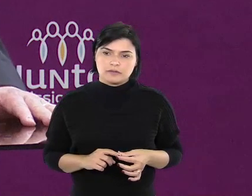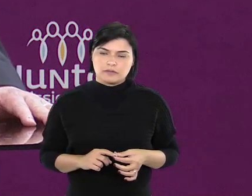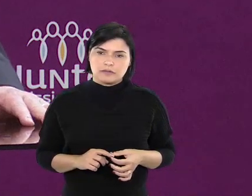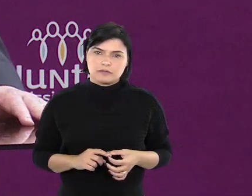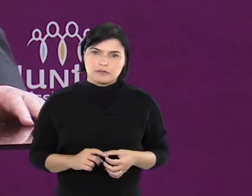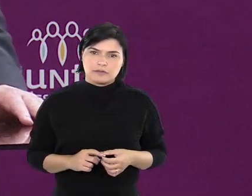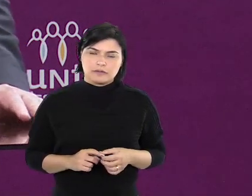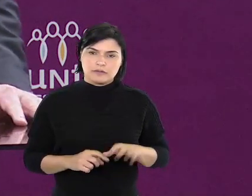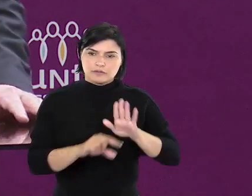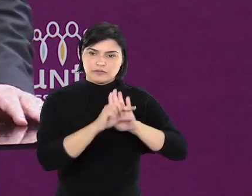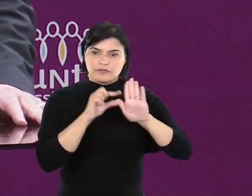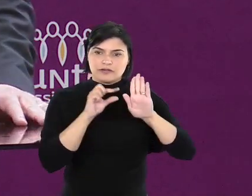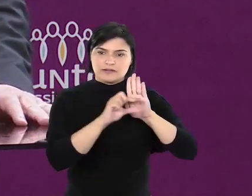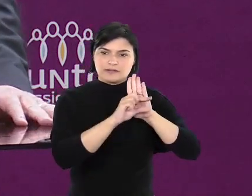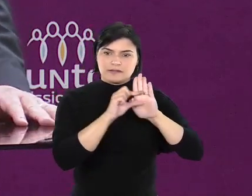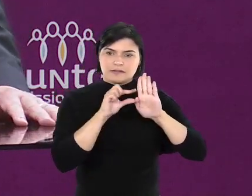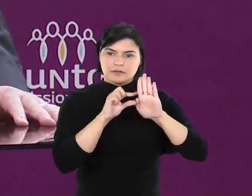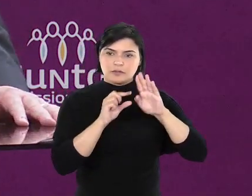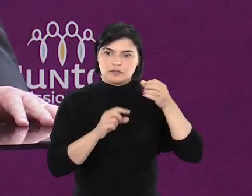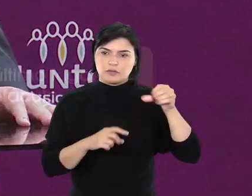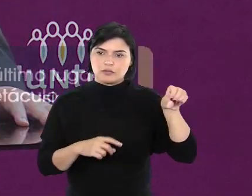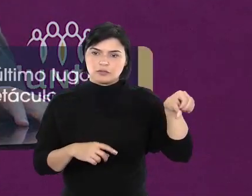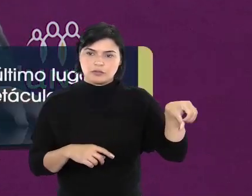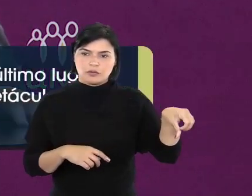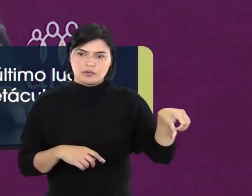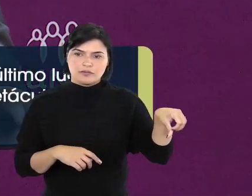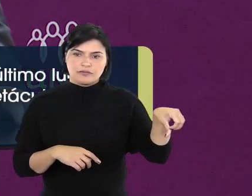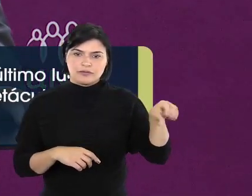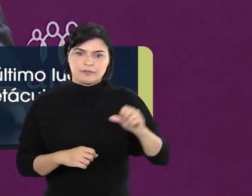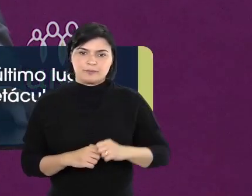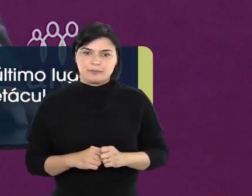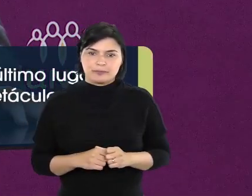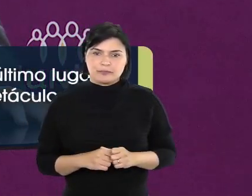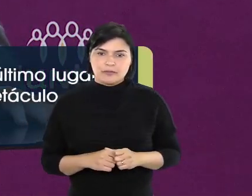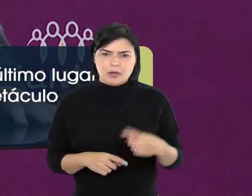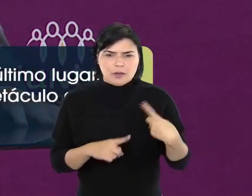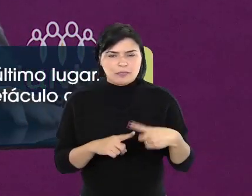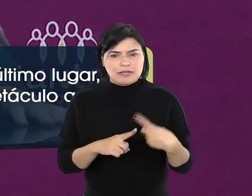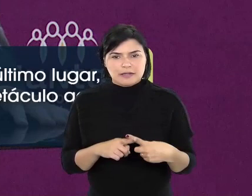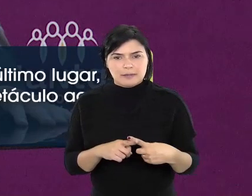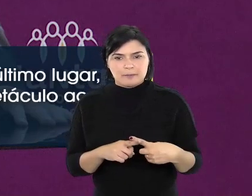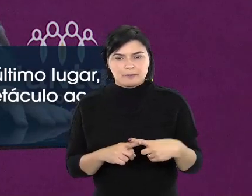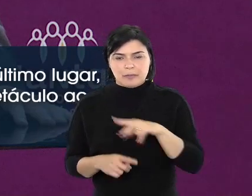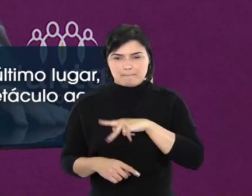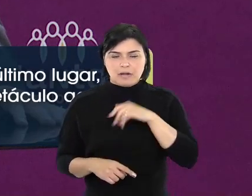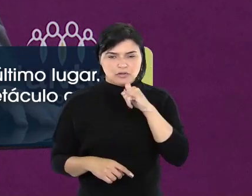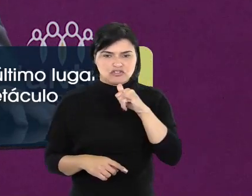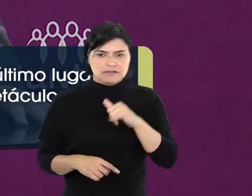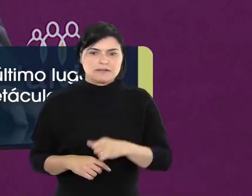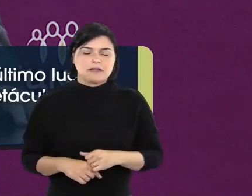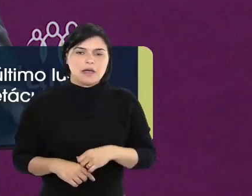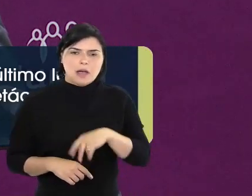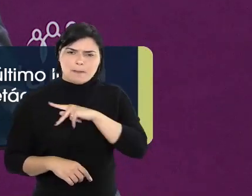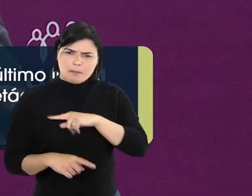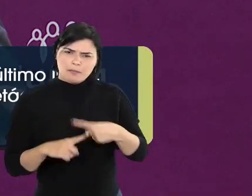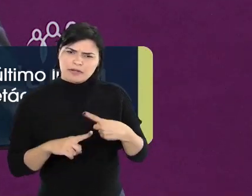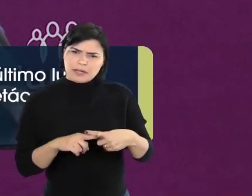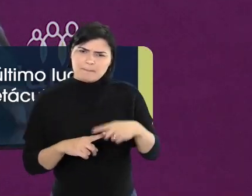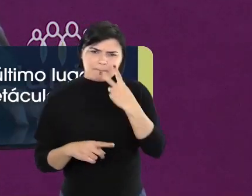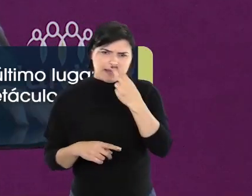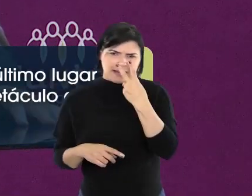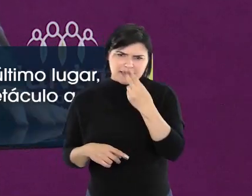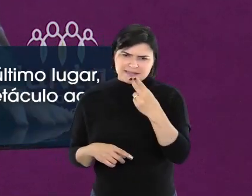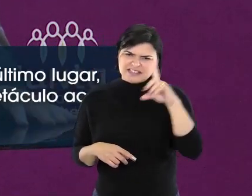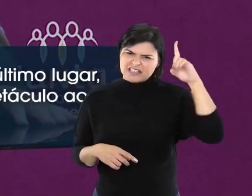no Versículo 9 porque a mim me parece que Deus nos pôs a nós os apóstolos em último